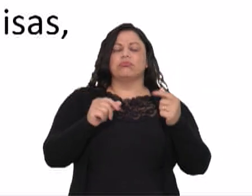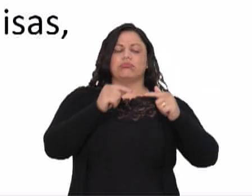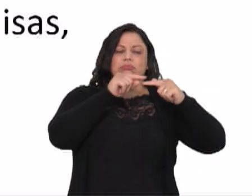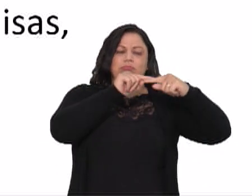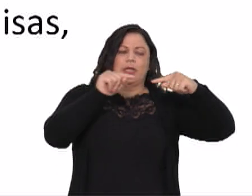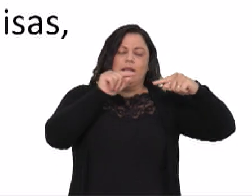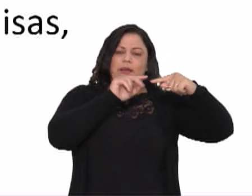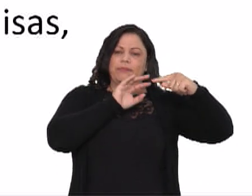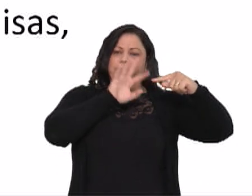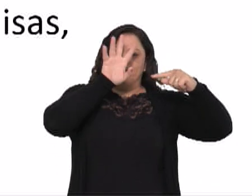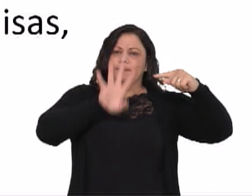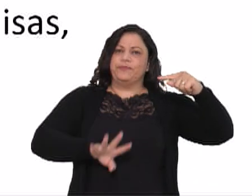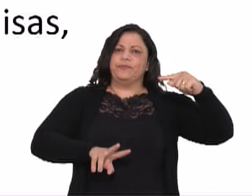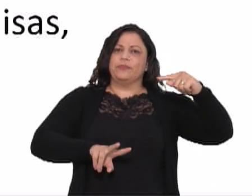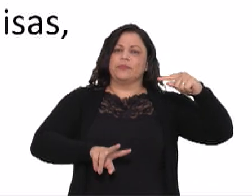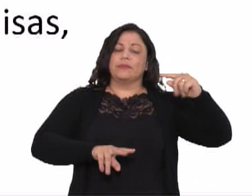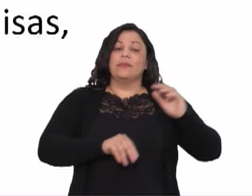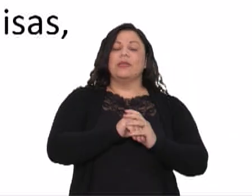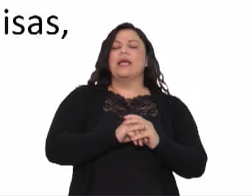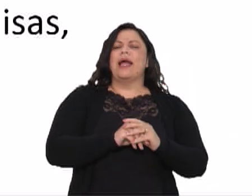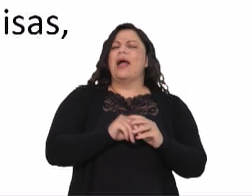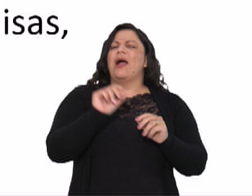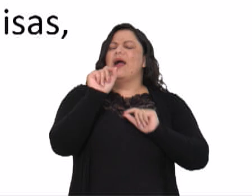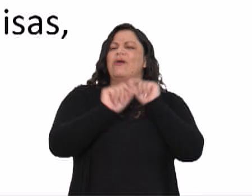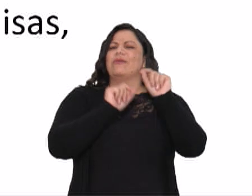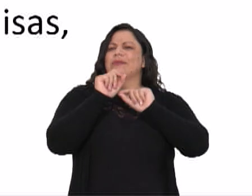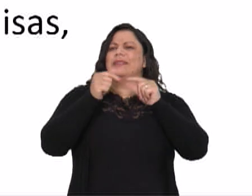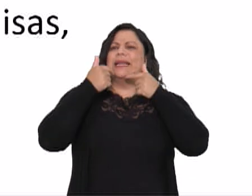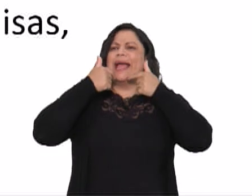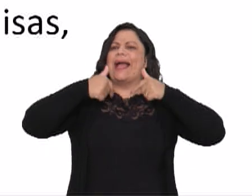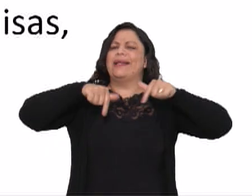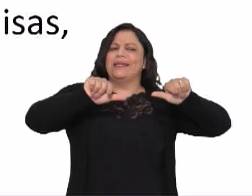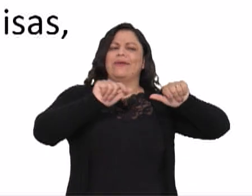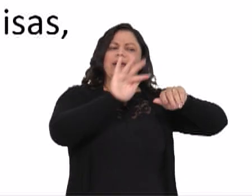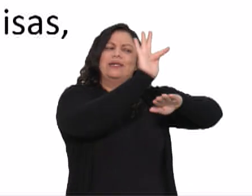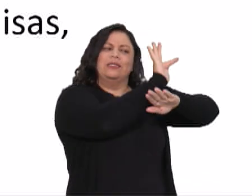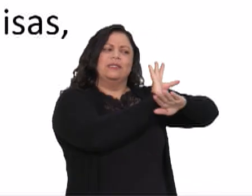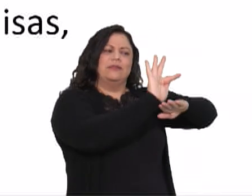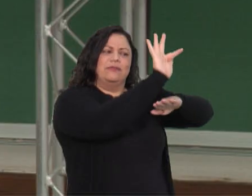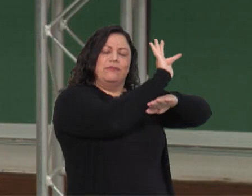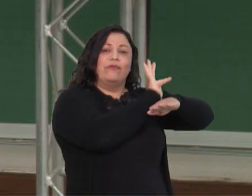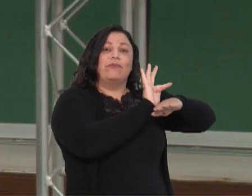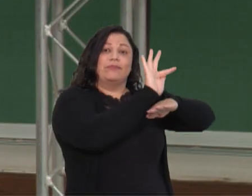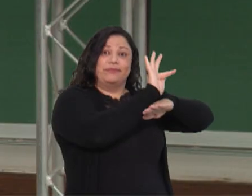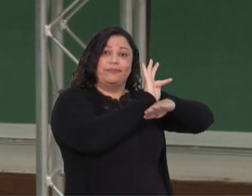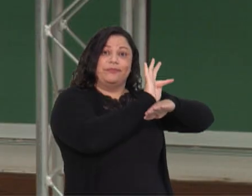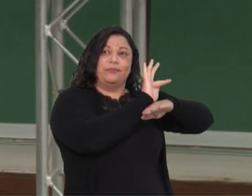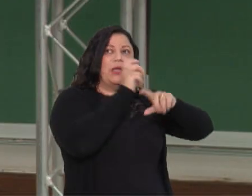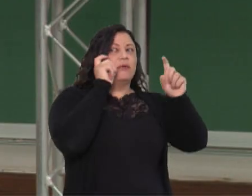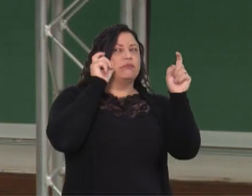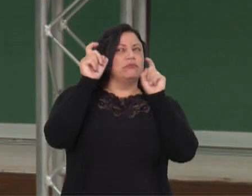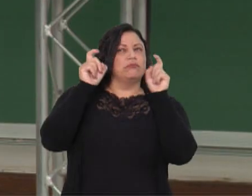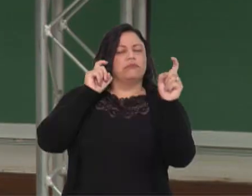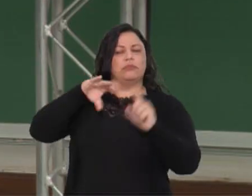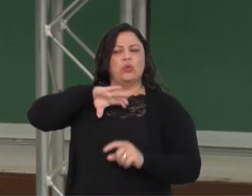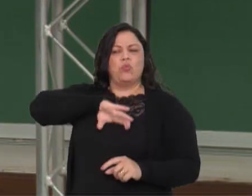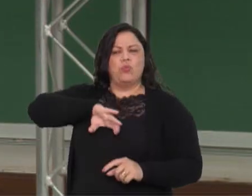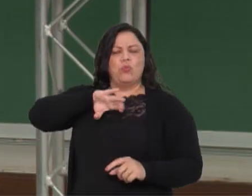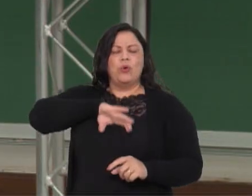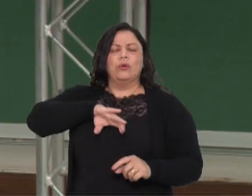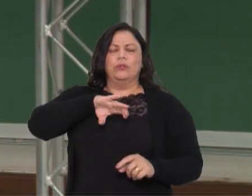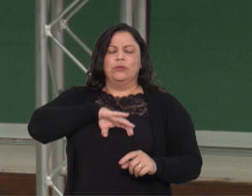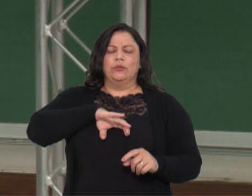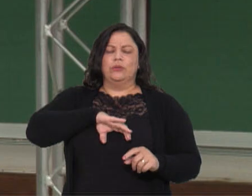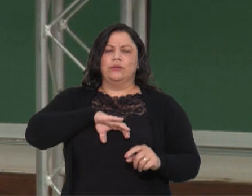linguagem formal, isso indica que o autor tem uma preocupação com usar o português mais próximo da